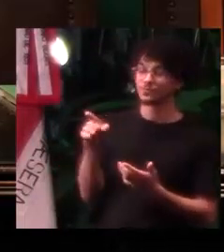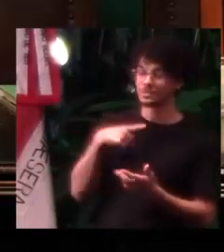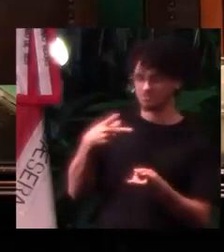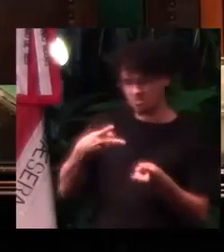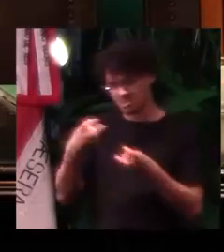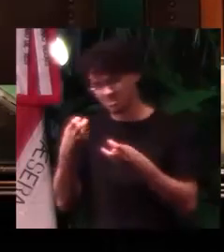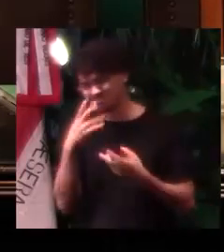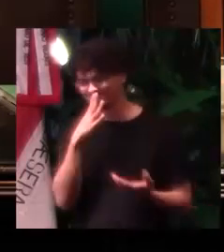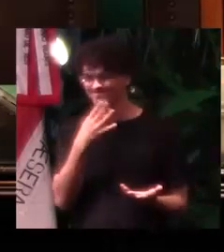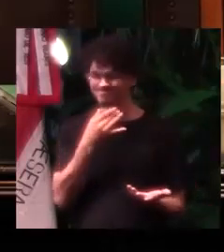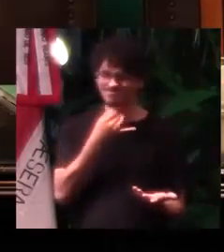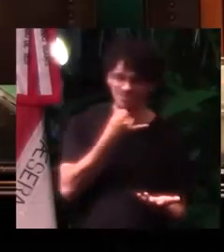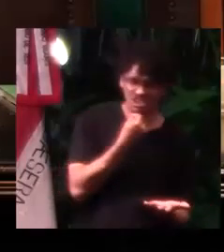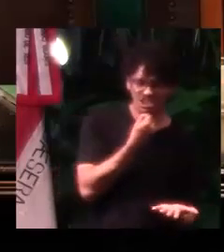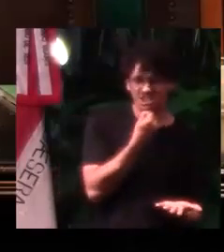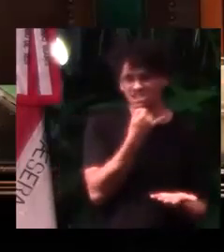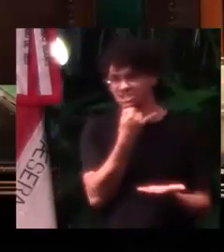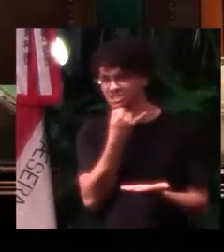triste